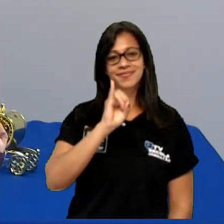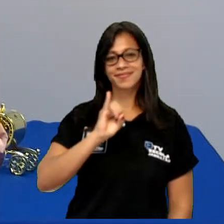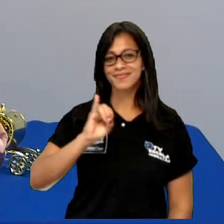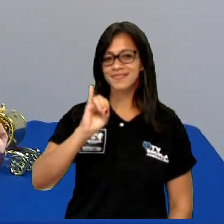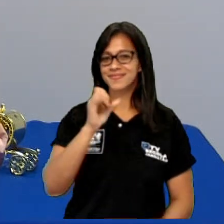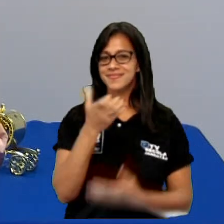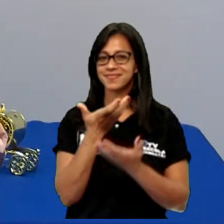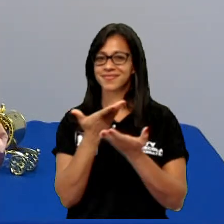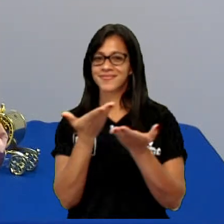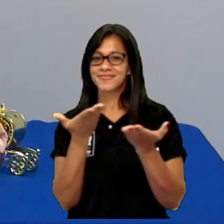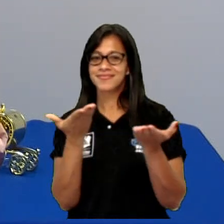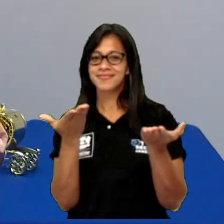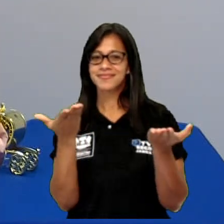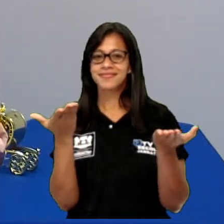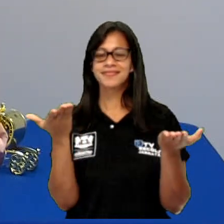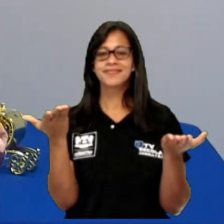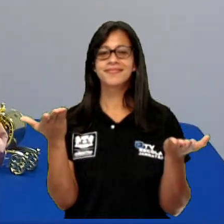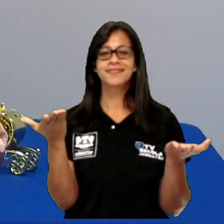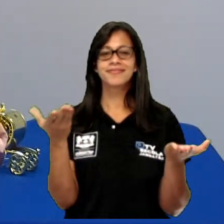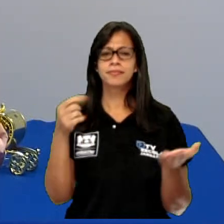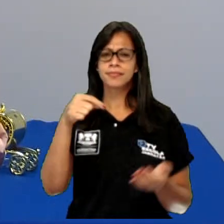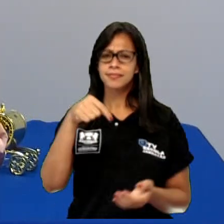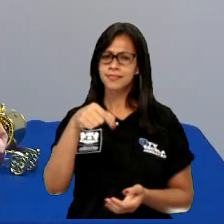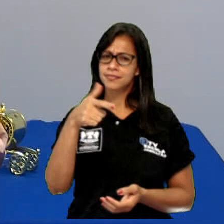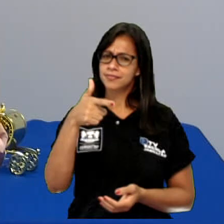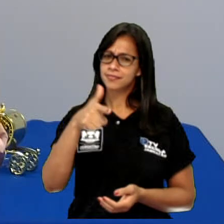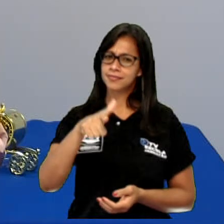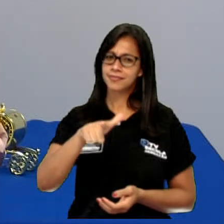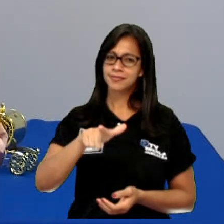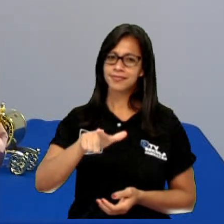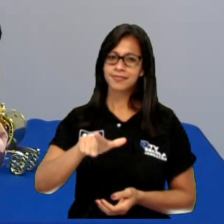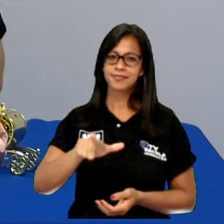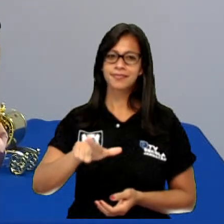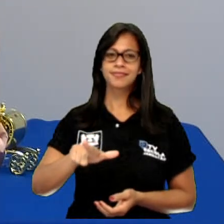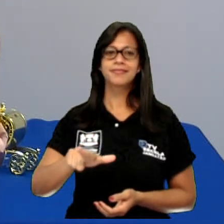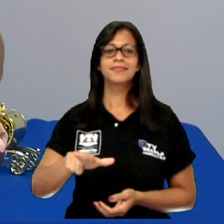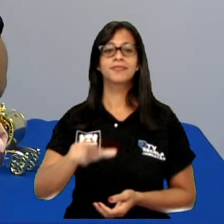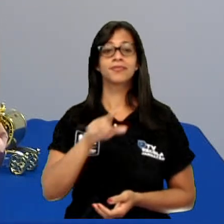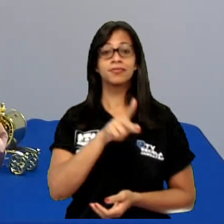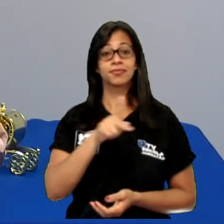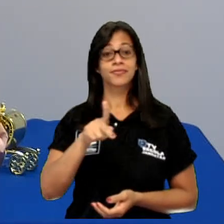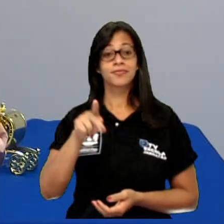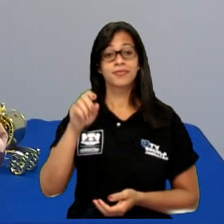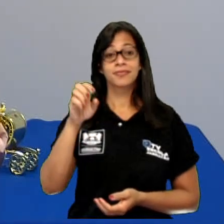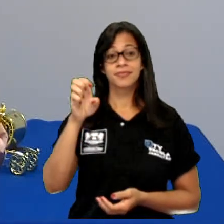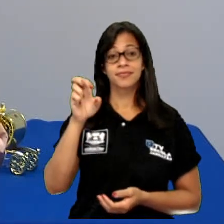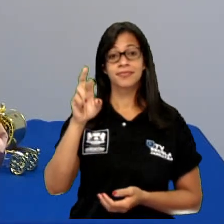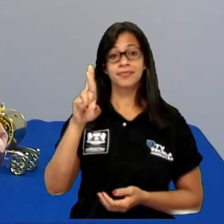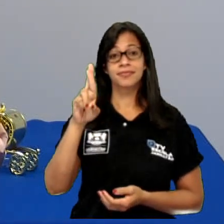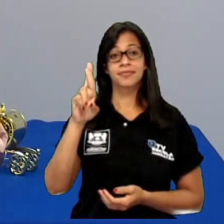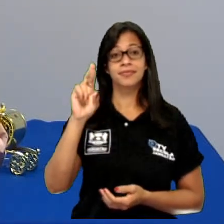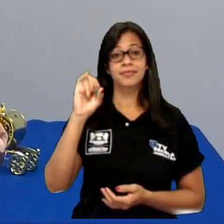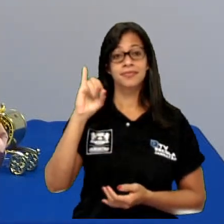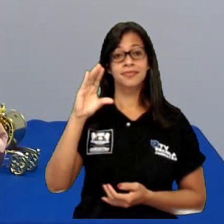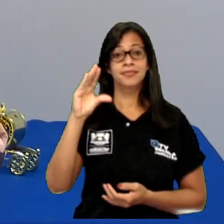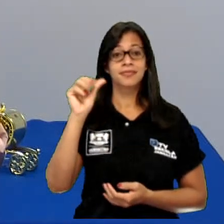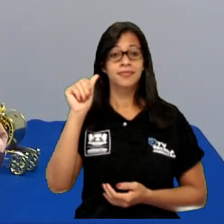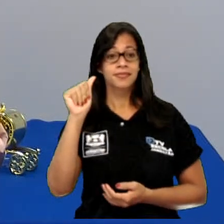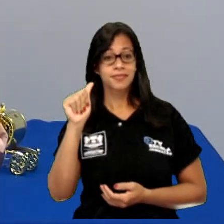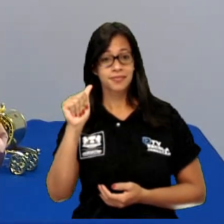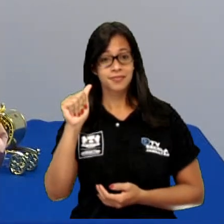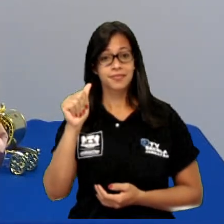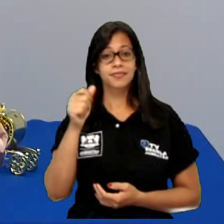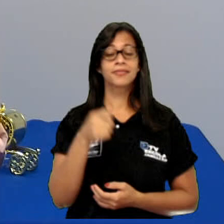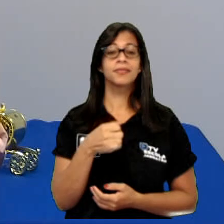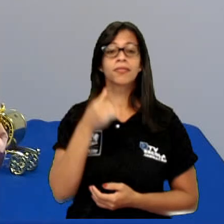Oi, minha gente, tô eu aqui de novo, professora Érica, para contar a história para vocês. E dessa vez eu vou contar uma